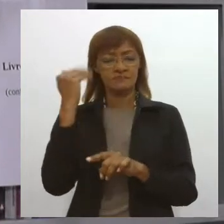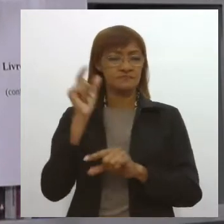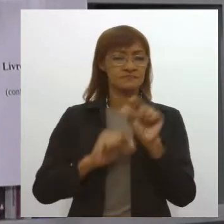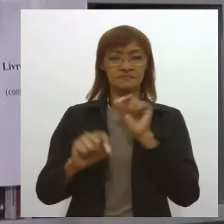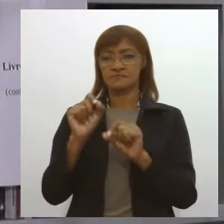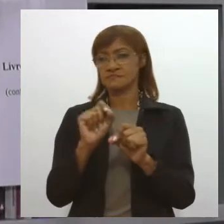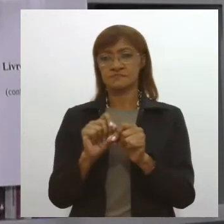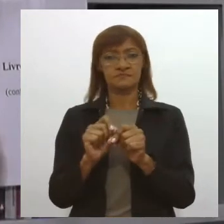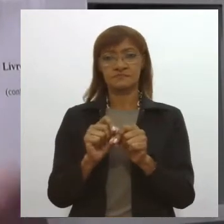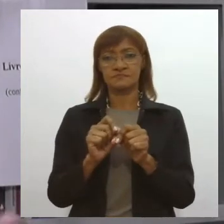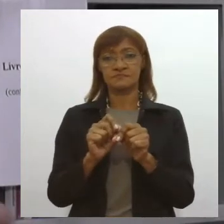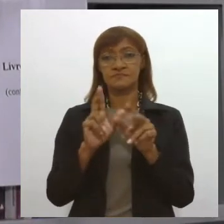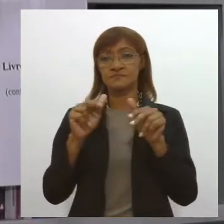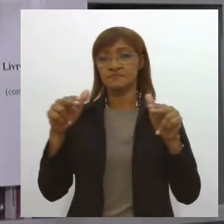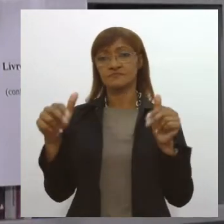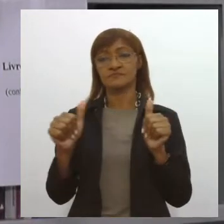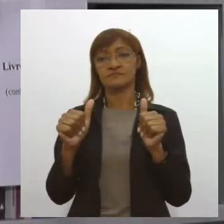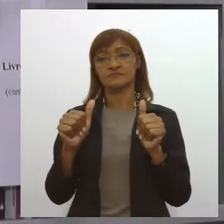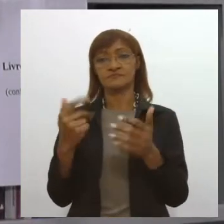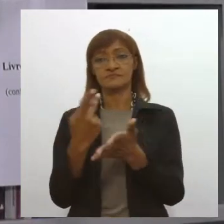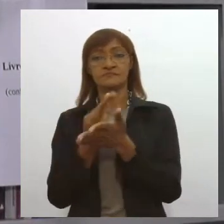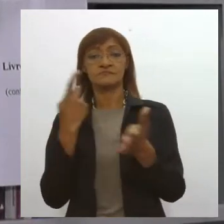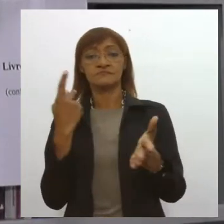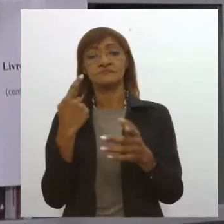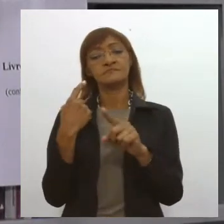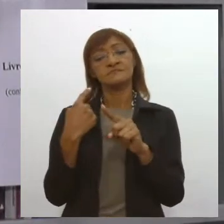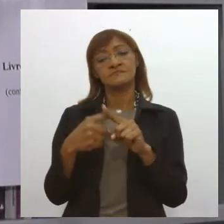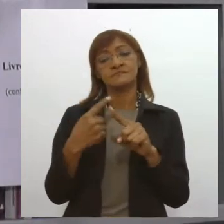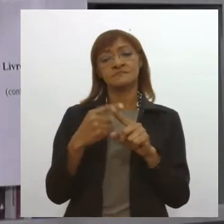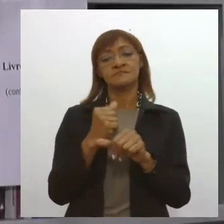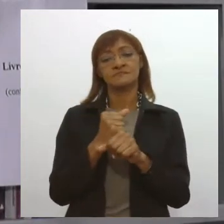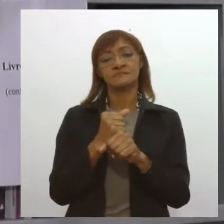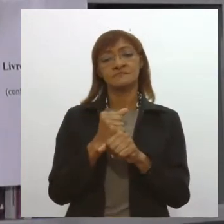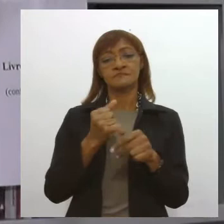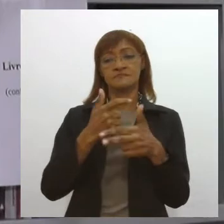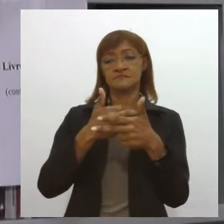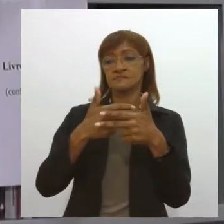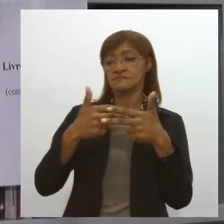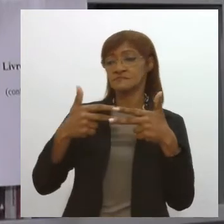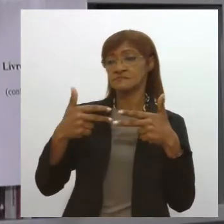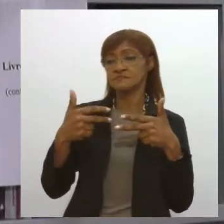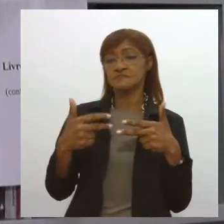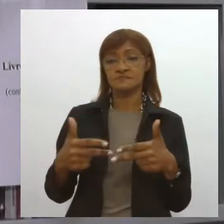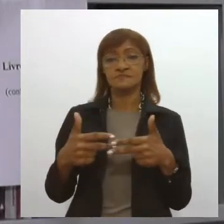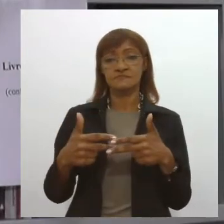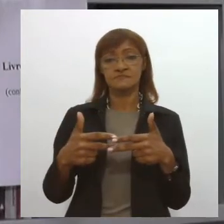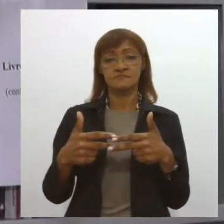muito possivelmente não se dará, porque são coisas que vão poder coexistir